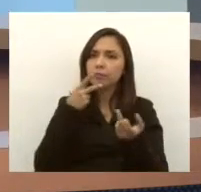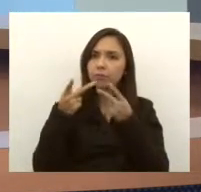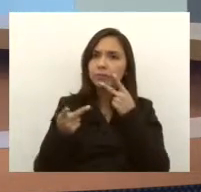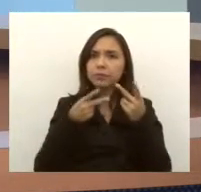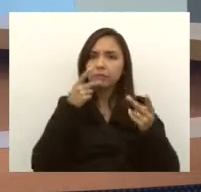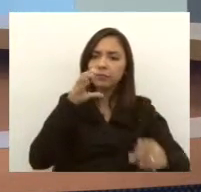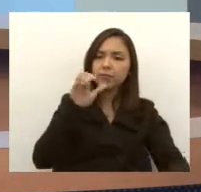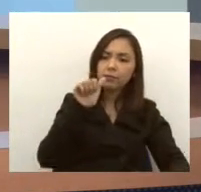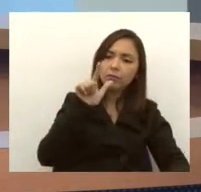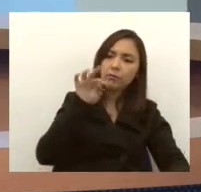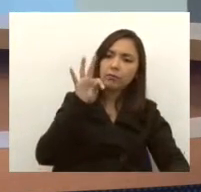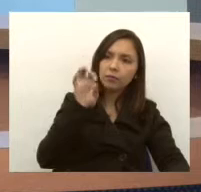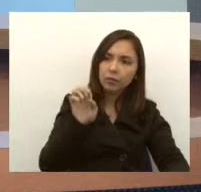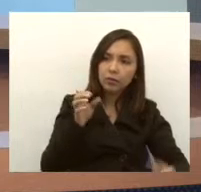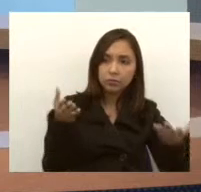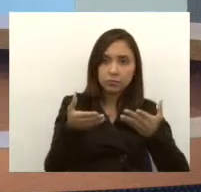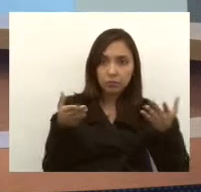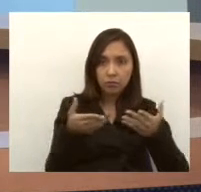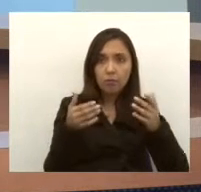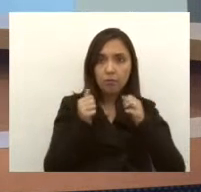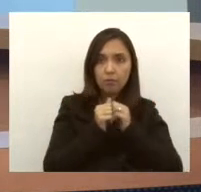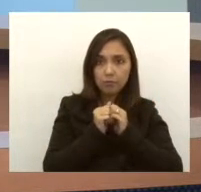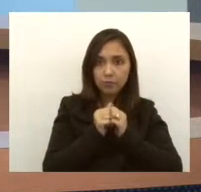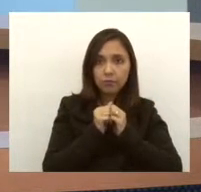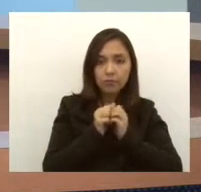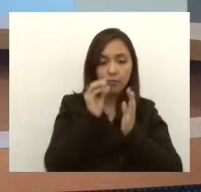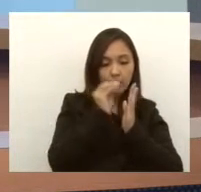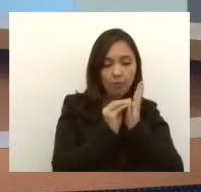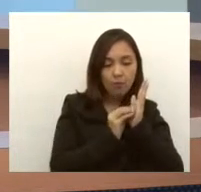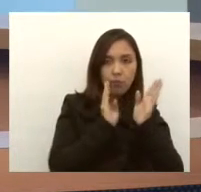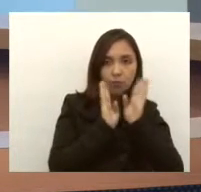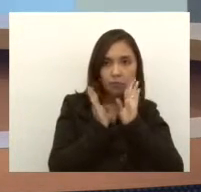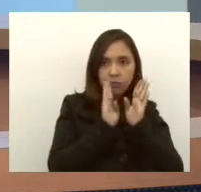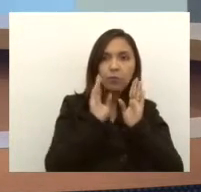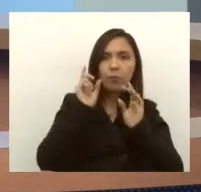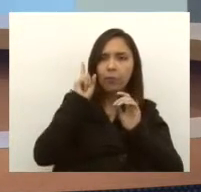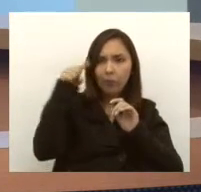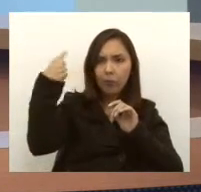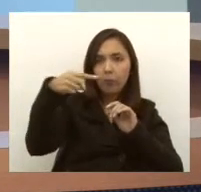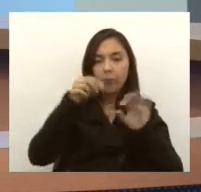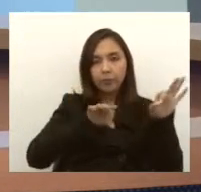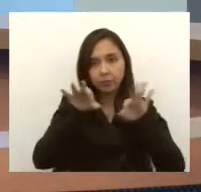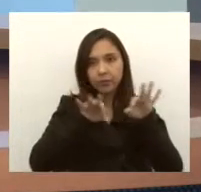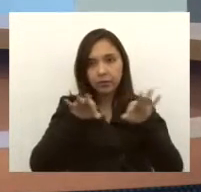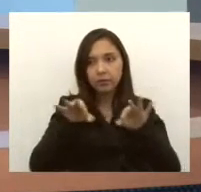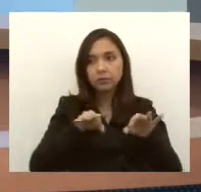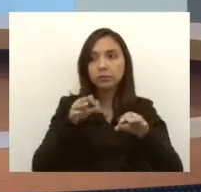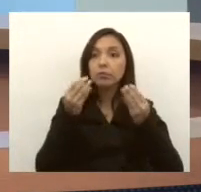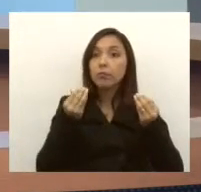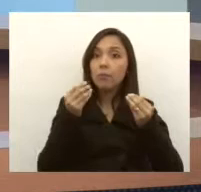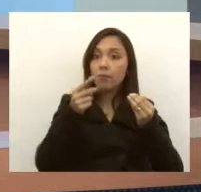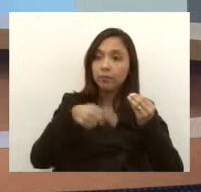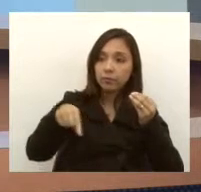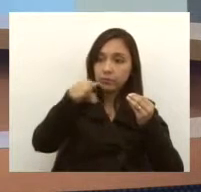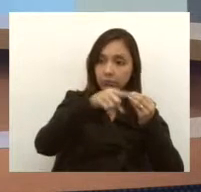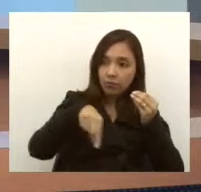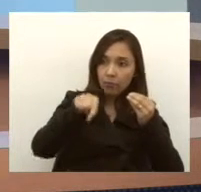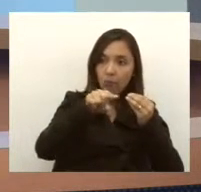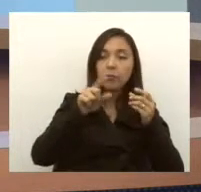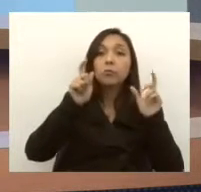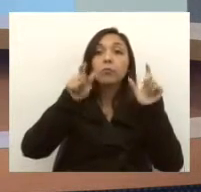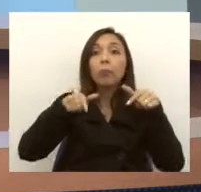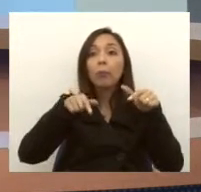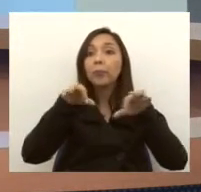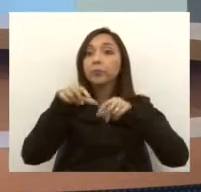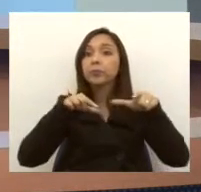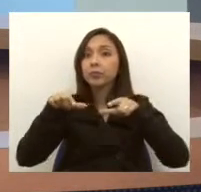mas eu publiquei hoje junto com a minha agenda no Facebook, que eu faço todo dia, que é para o senhor e a senhora saber aonde eu